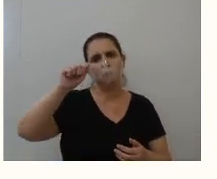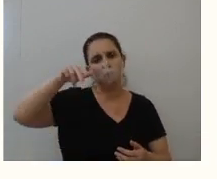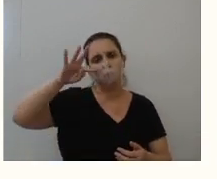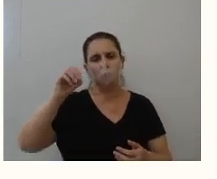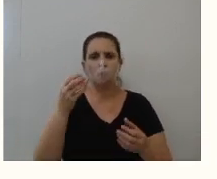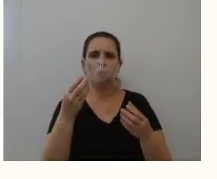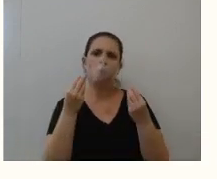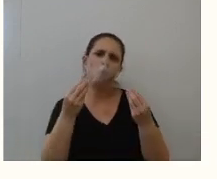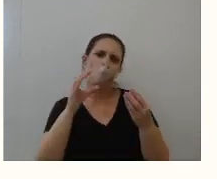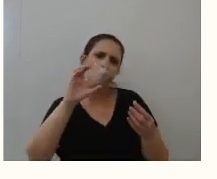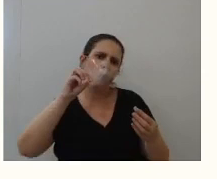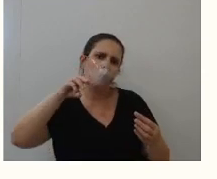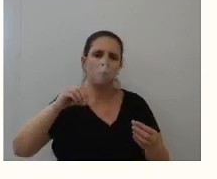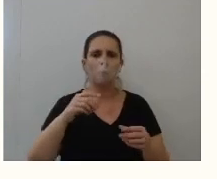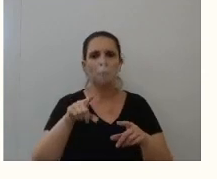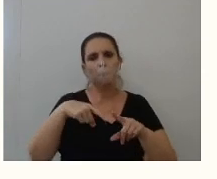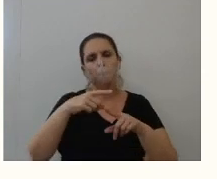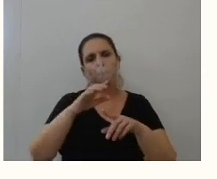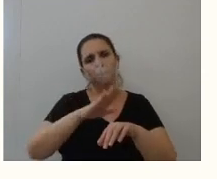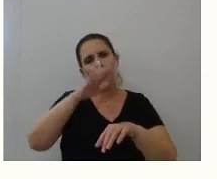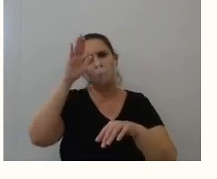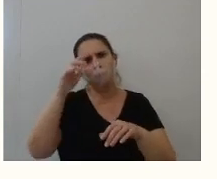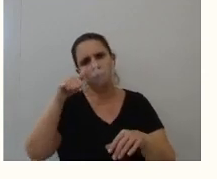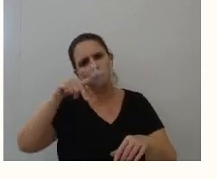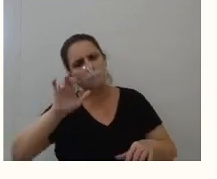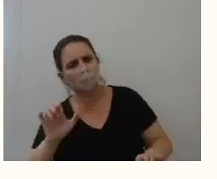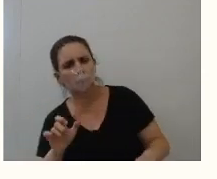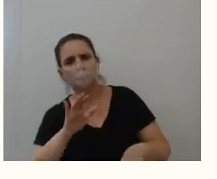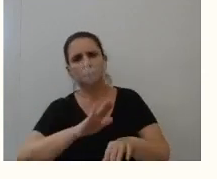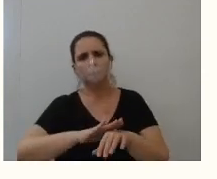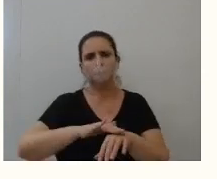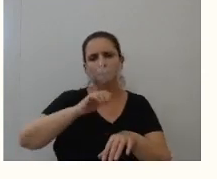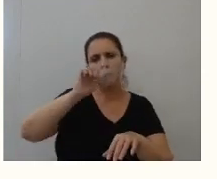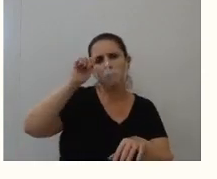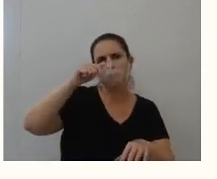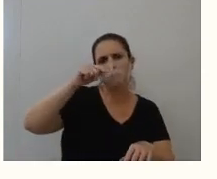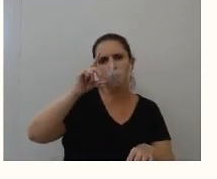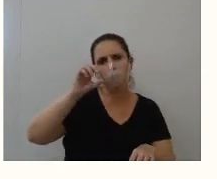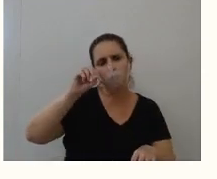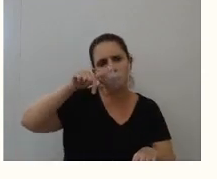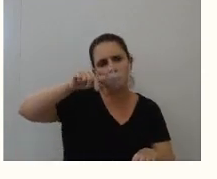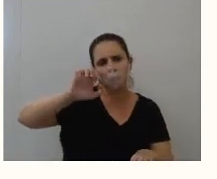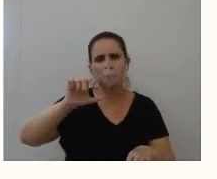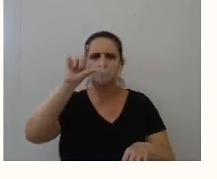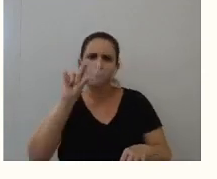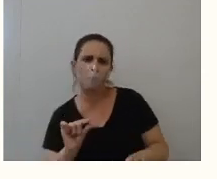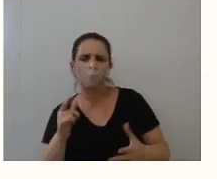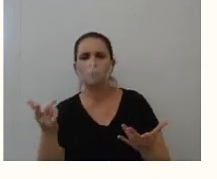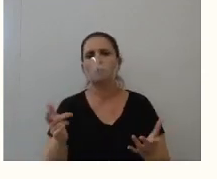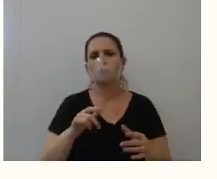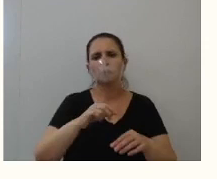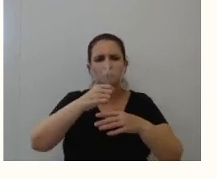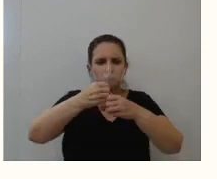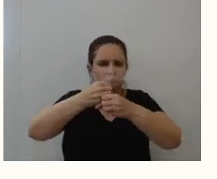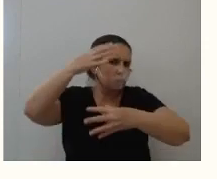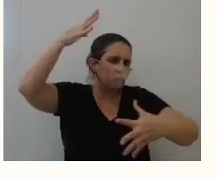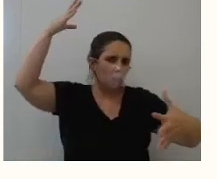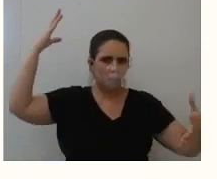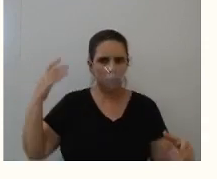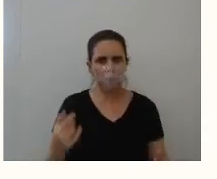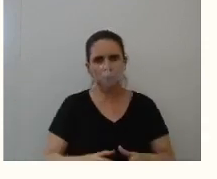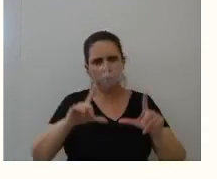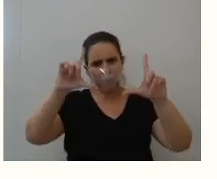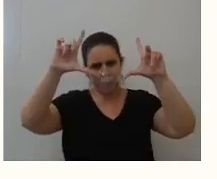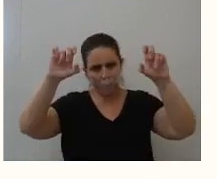como, mais que ou mais do que, menos que ou menos do que. Tem uma série aí, tá bom? Vou deixar para você